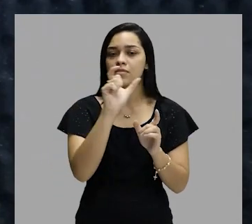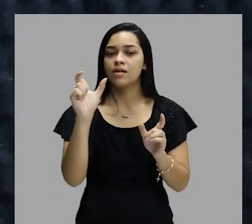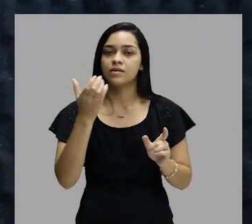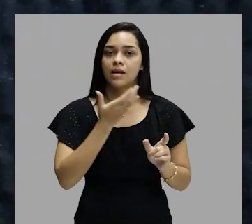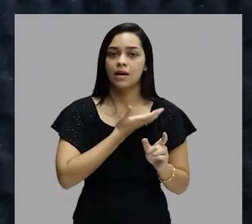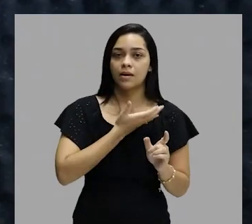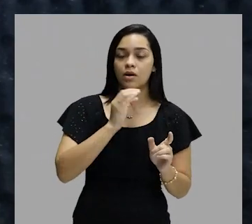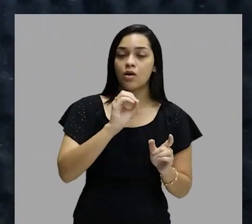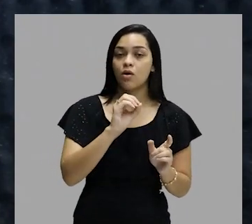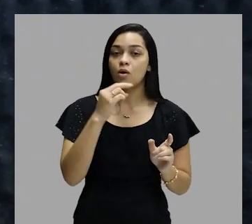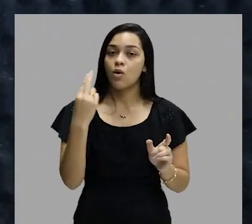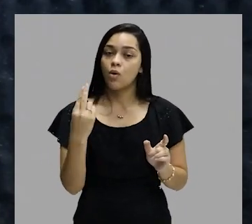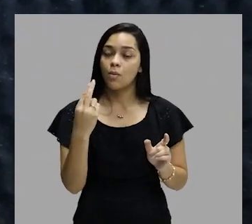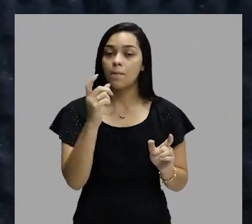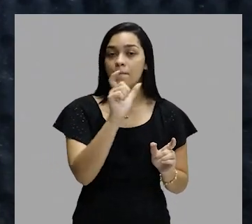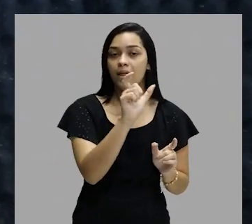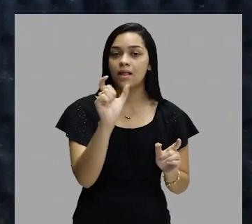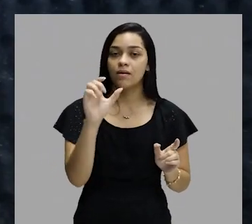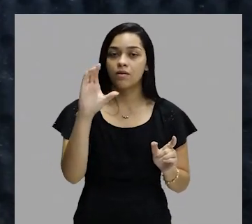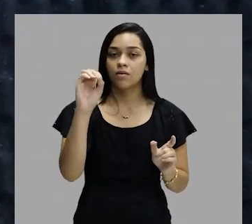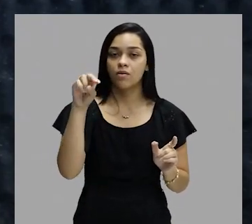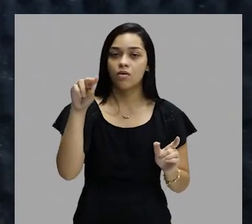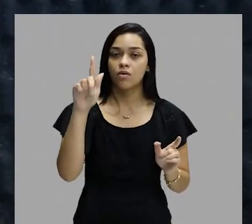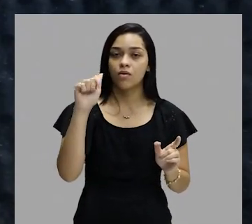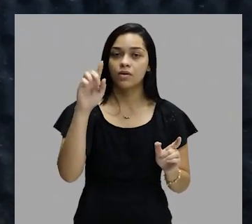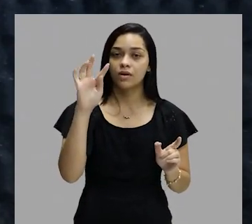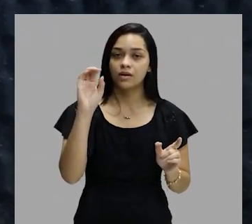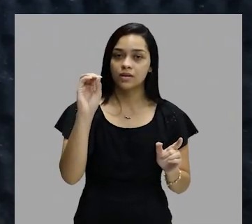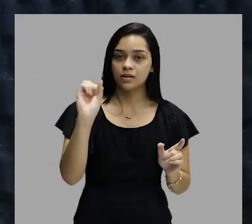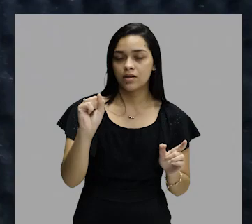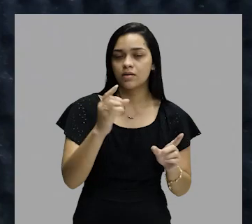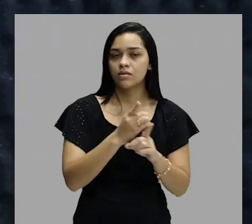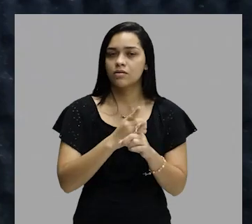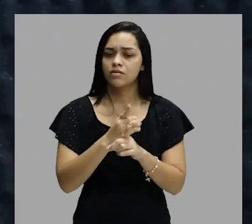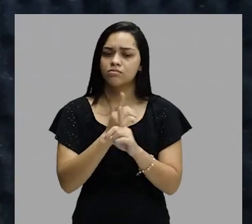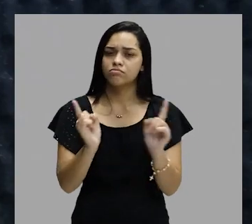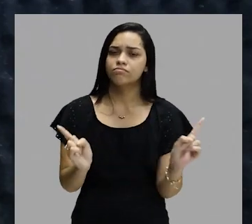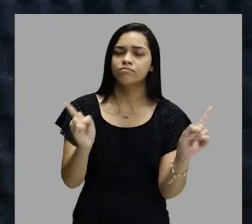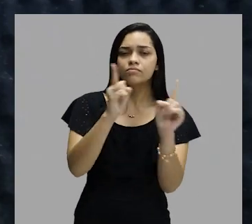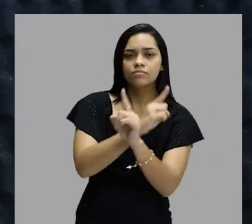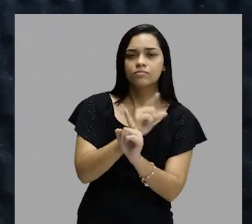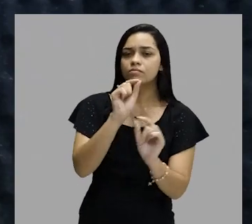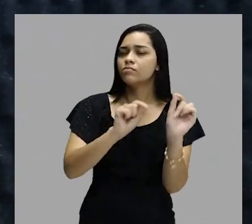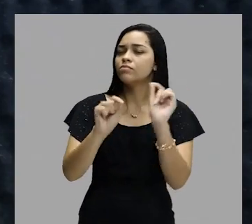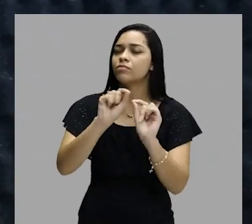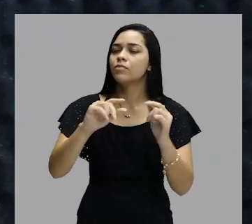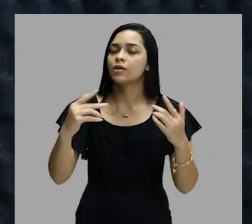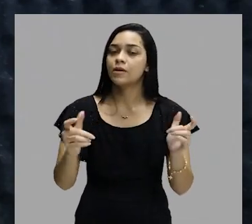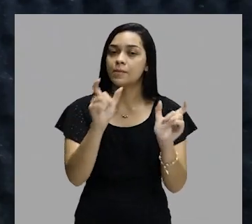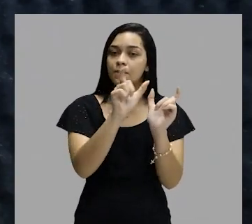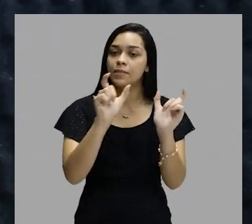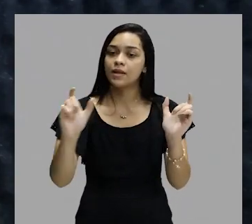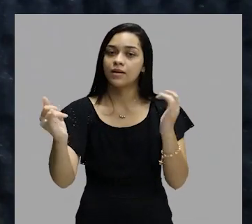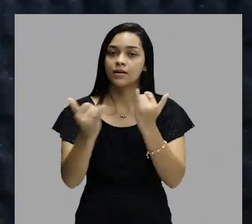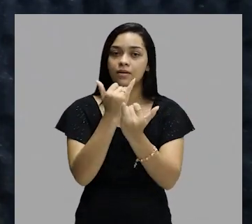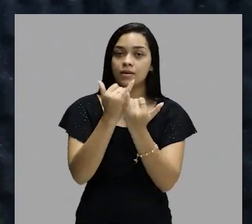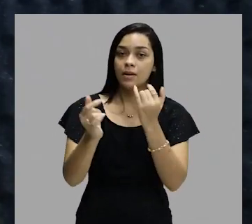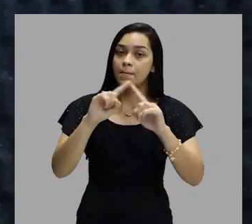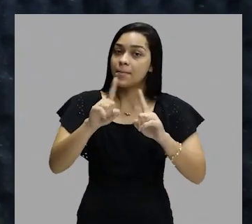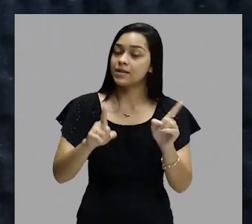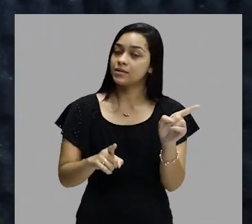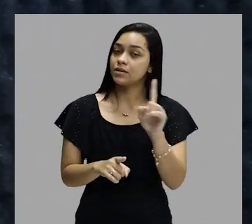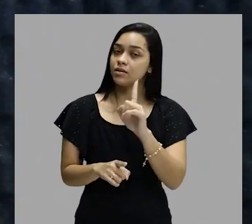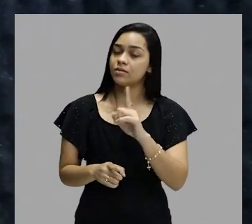ou palavras cognatas. Falsos cognatos é o oposto. São aquelas palavras que parecem, mas não